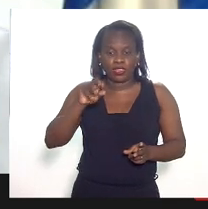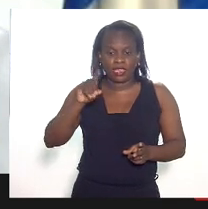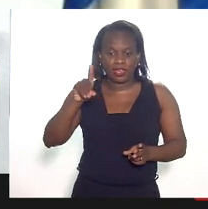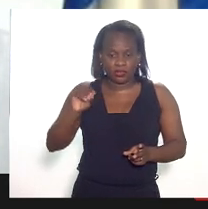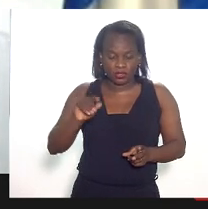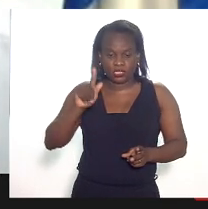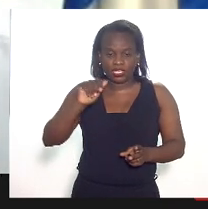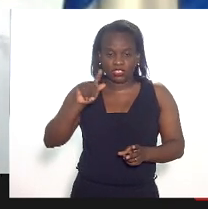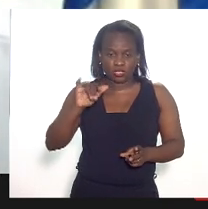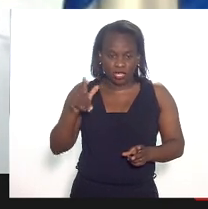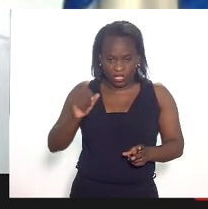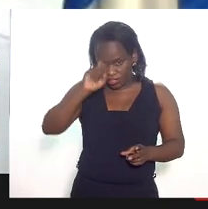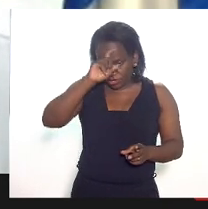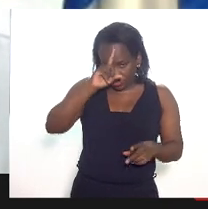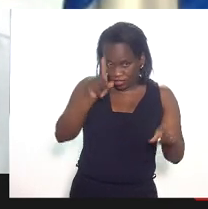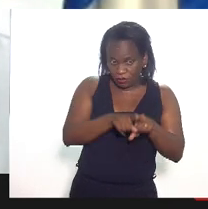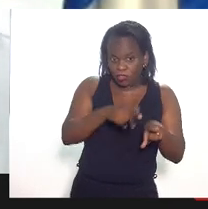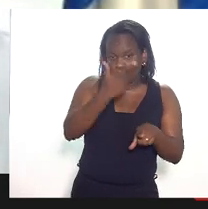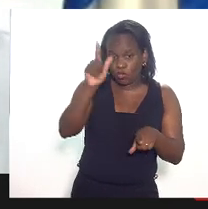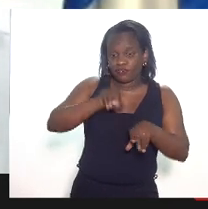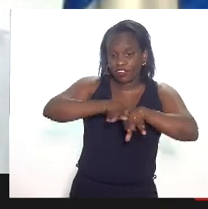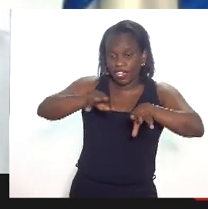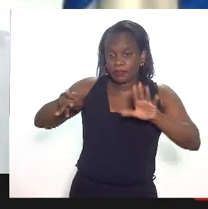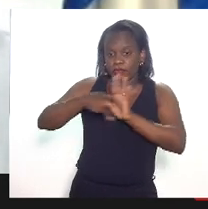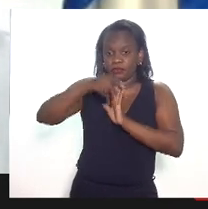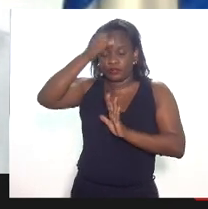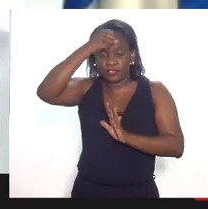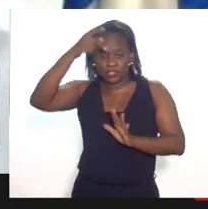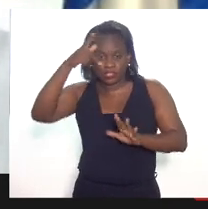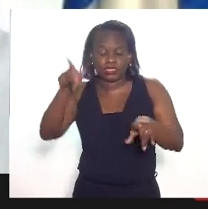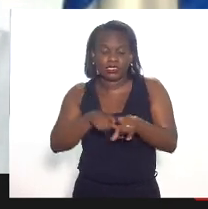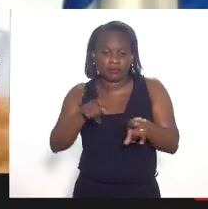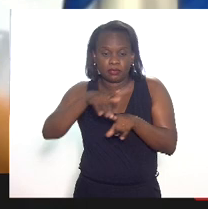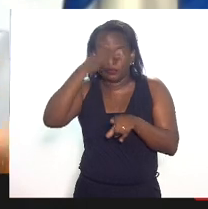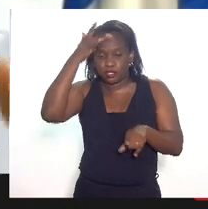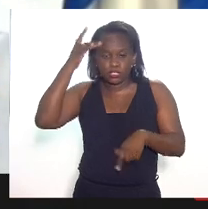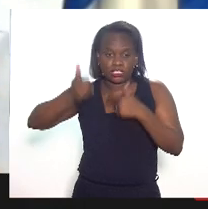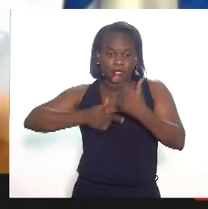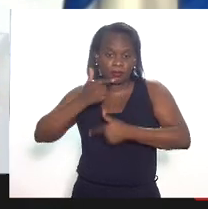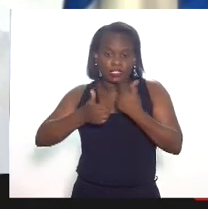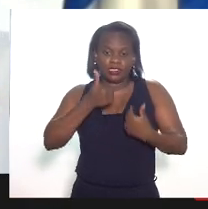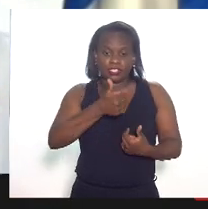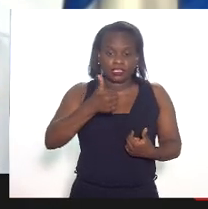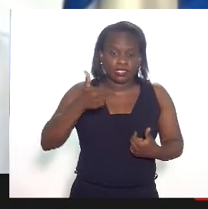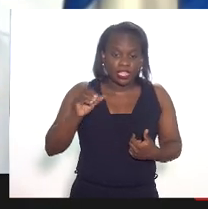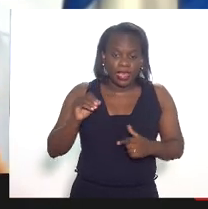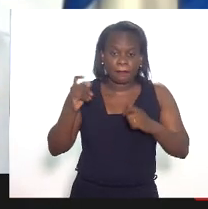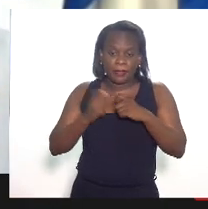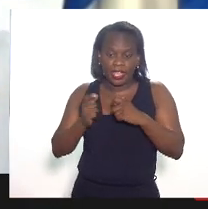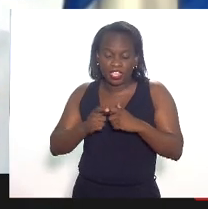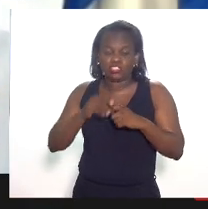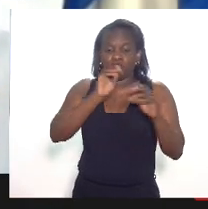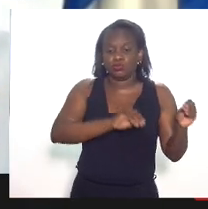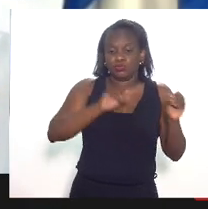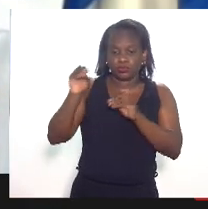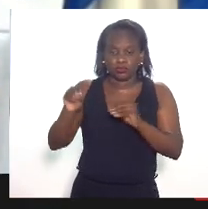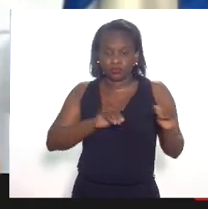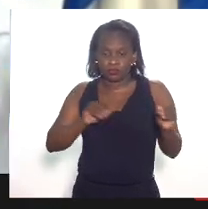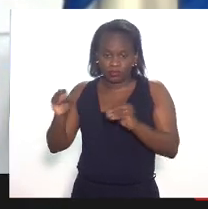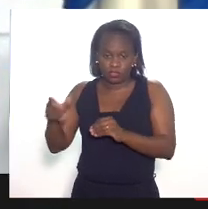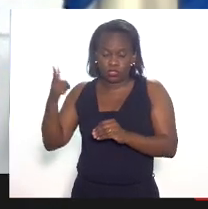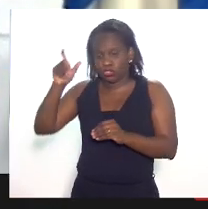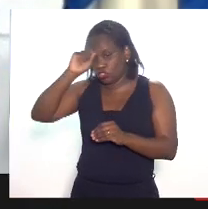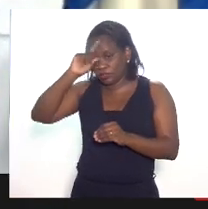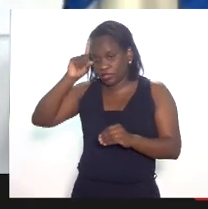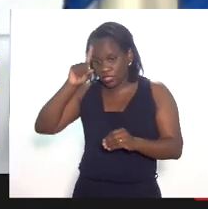e de outros hospitais da rede municipal. Também os recursos humanos, 110 médicos foram transferidos de